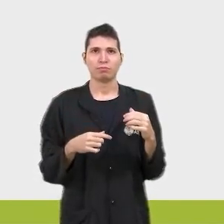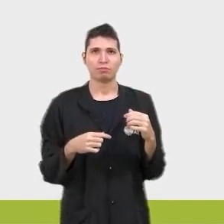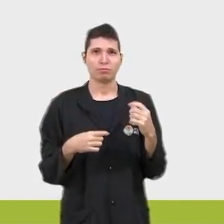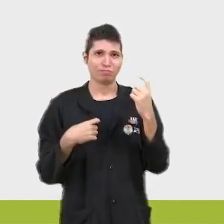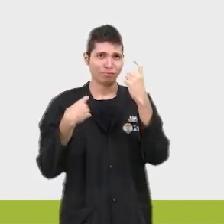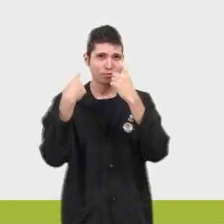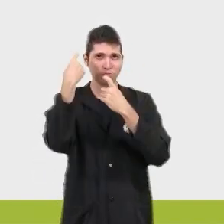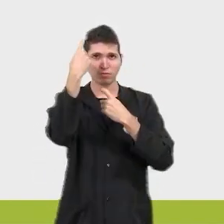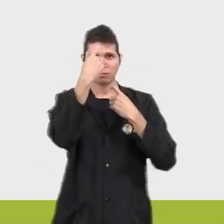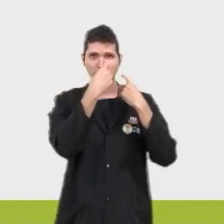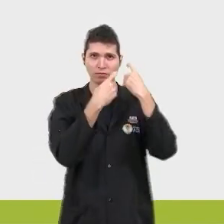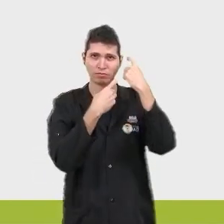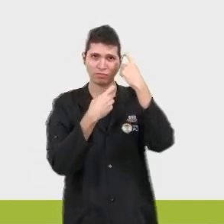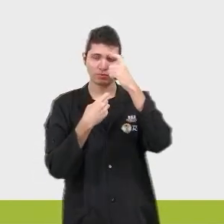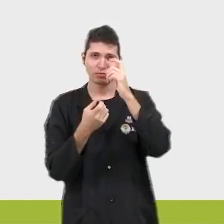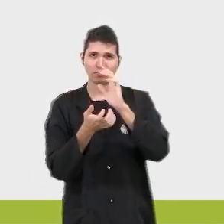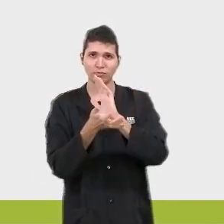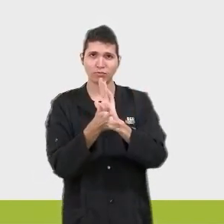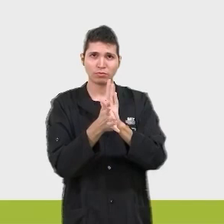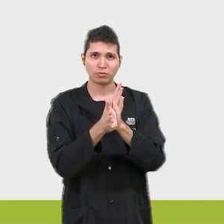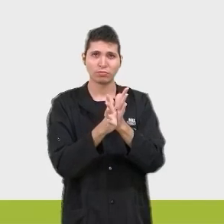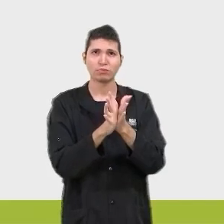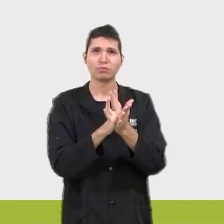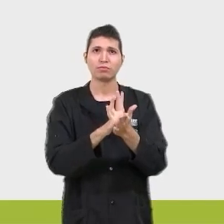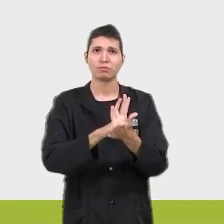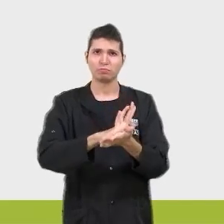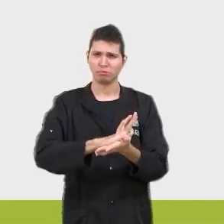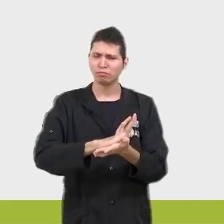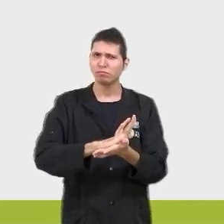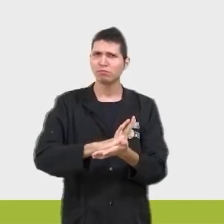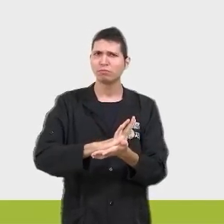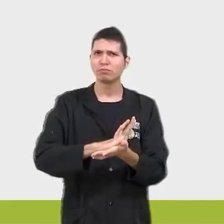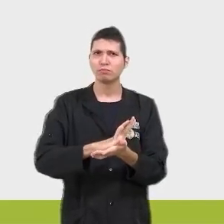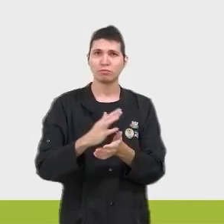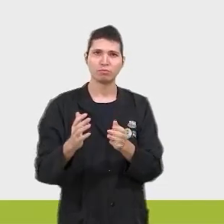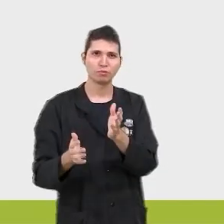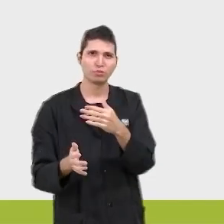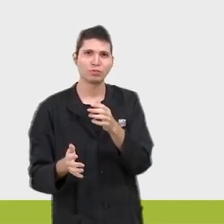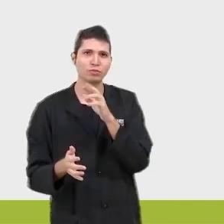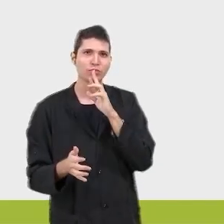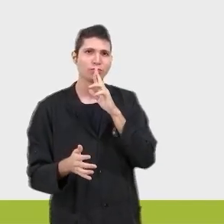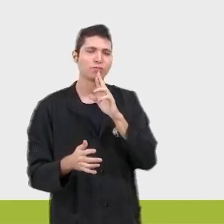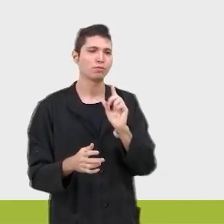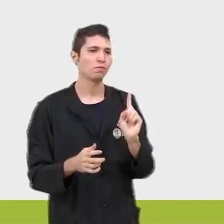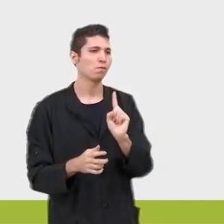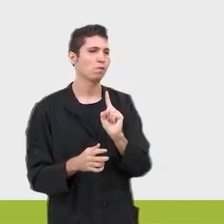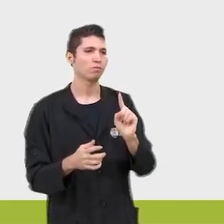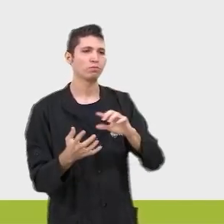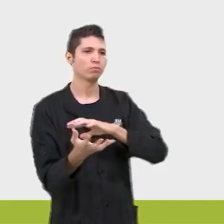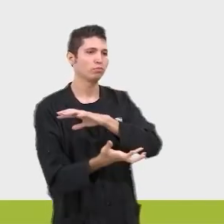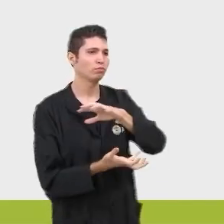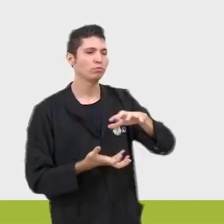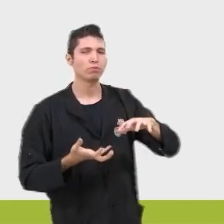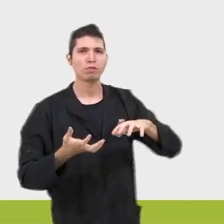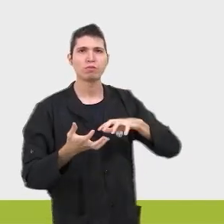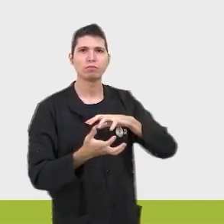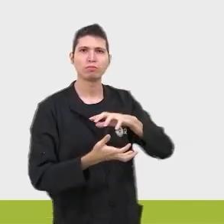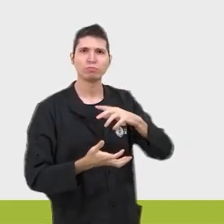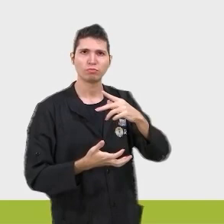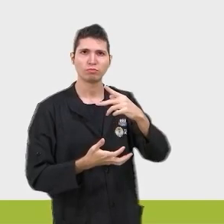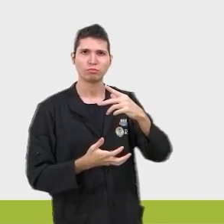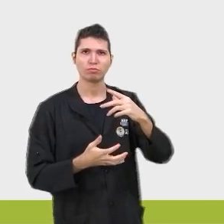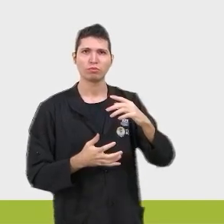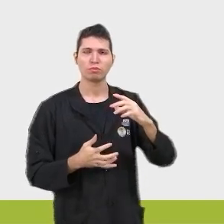está preocupado com a poluição? Aí o peixe responde, não, com a greve dos plânctons. Os